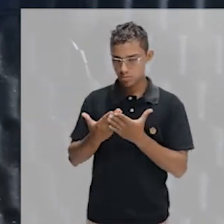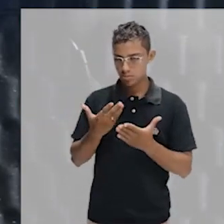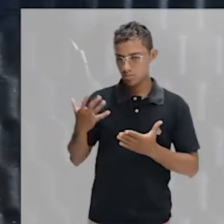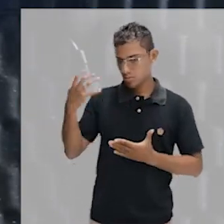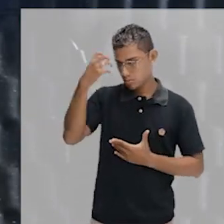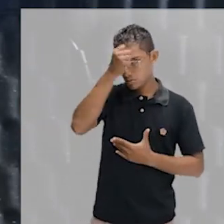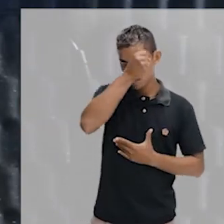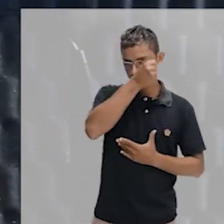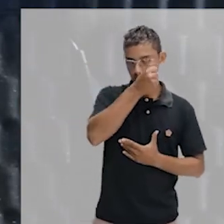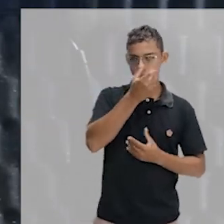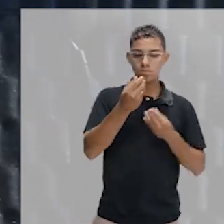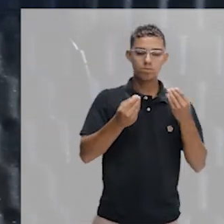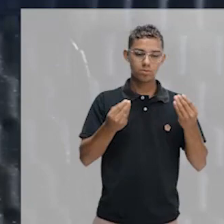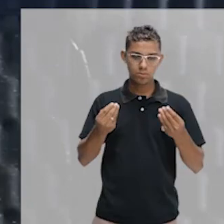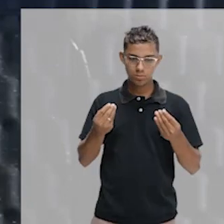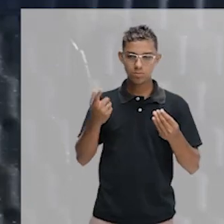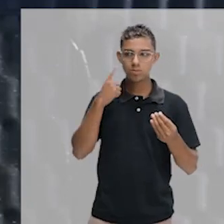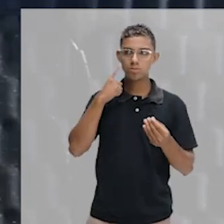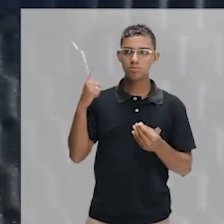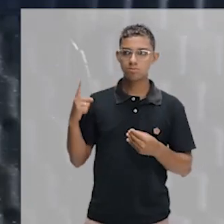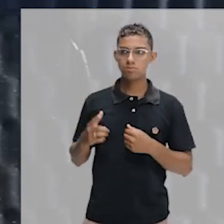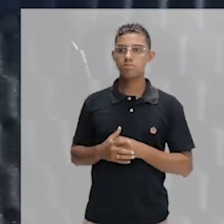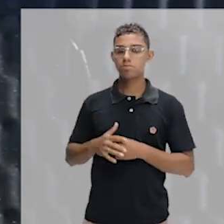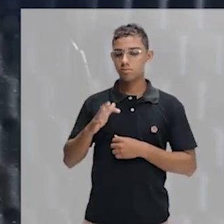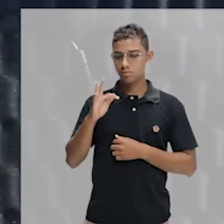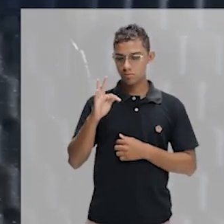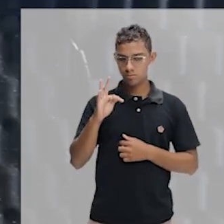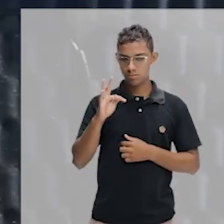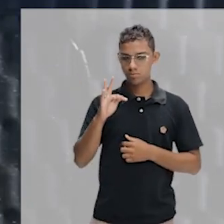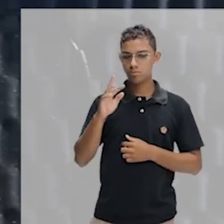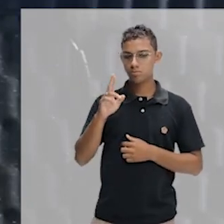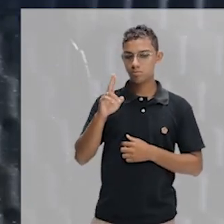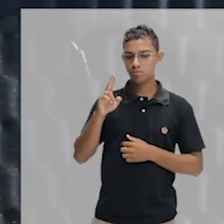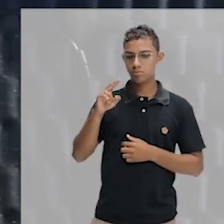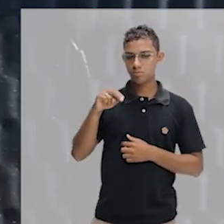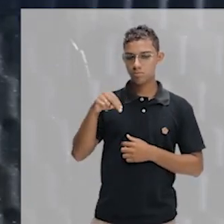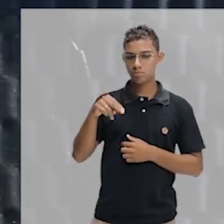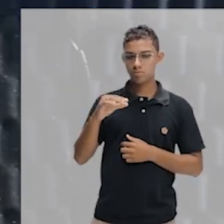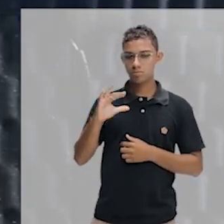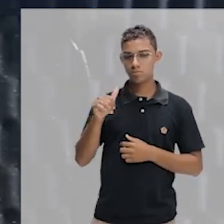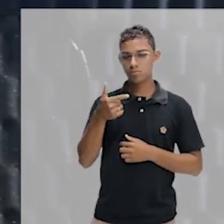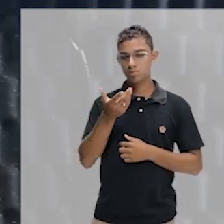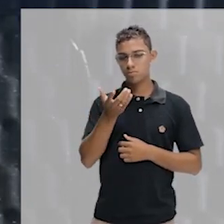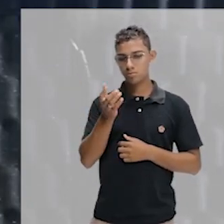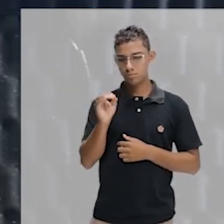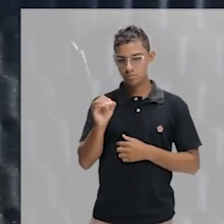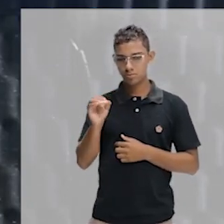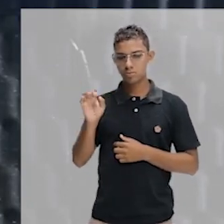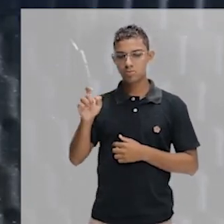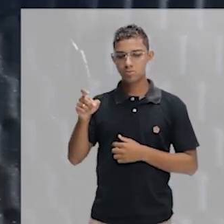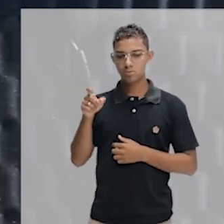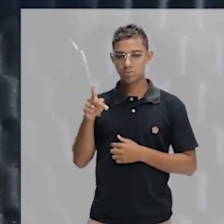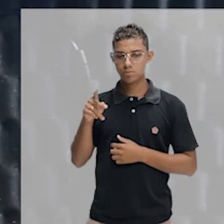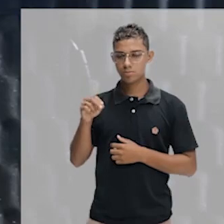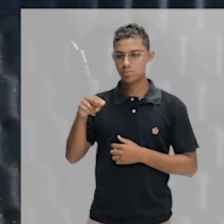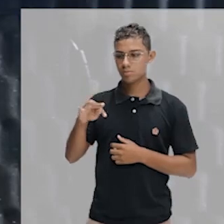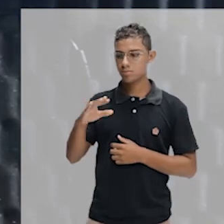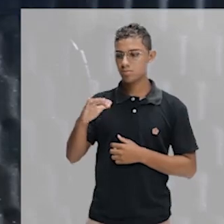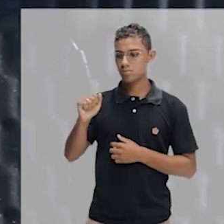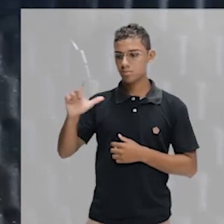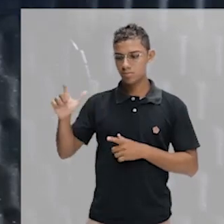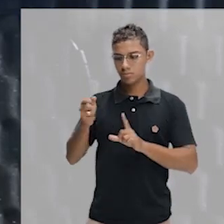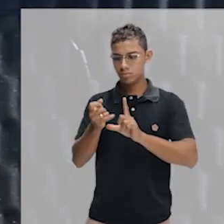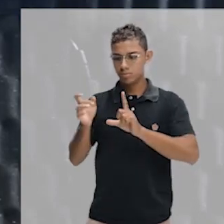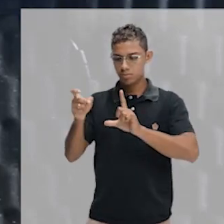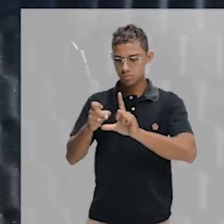de Recordar que se trata de uma função decrescente Tá bom então esse é o passo a passo vamos seguir esse passo a